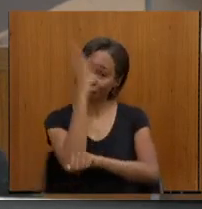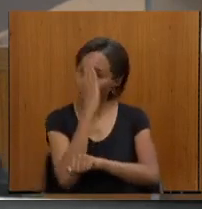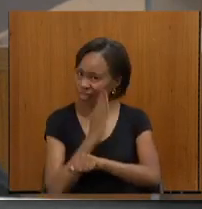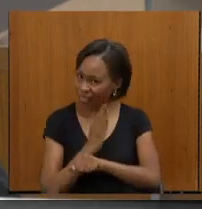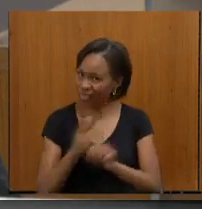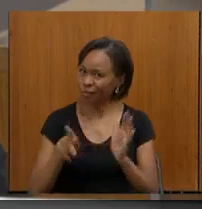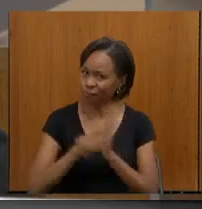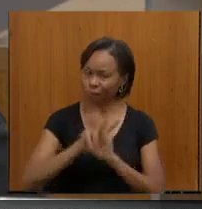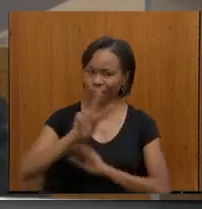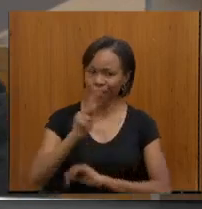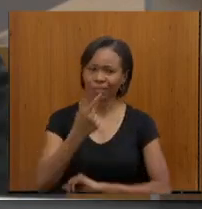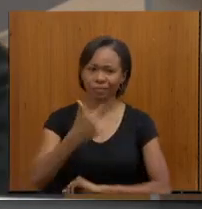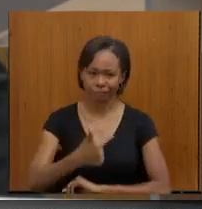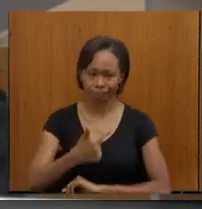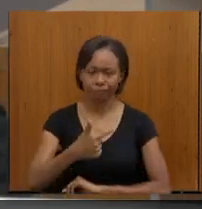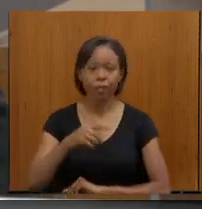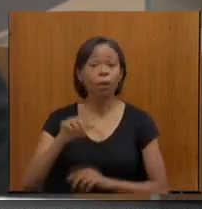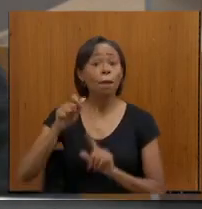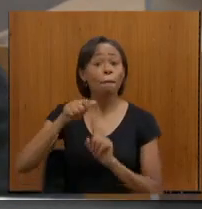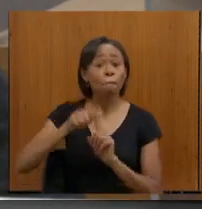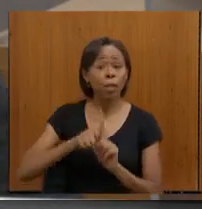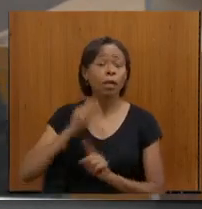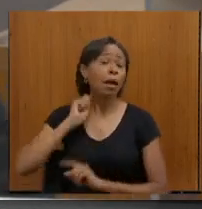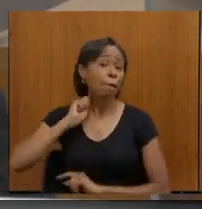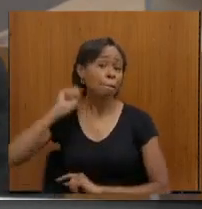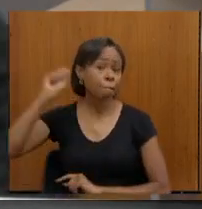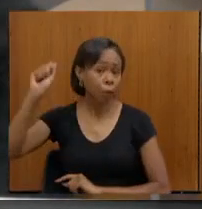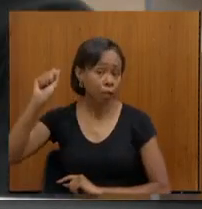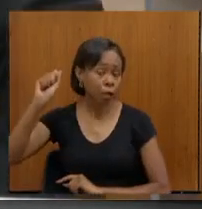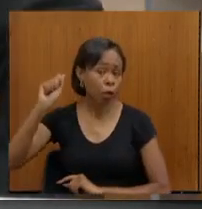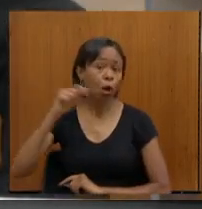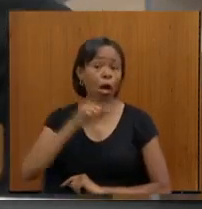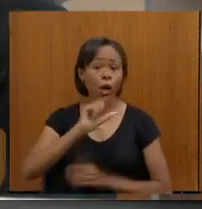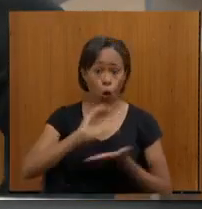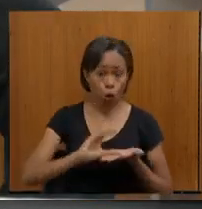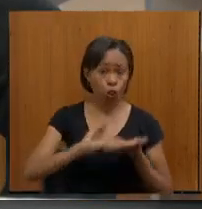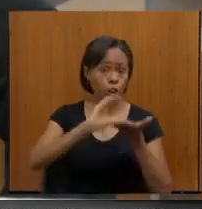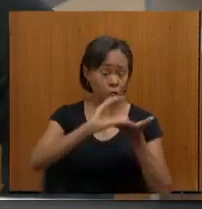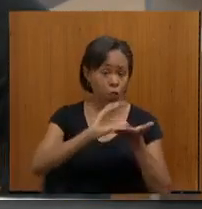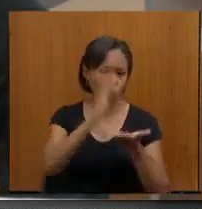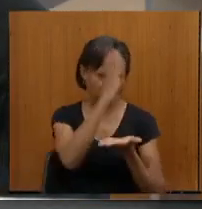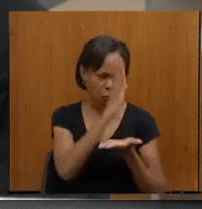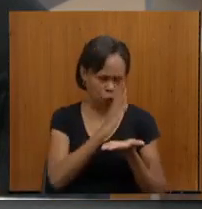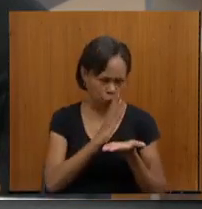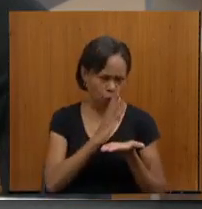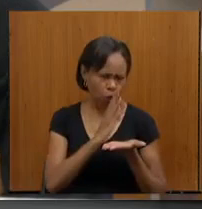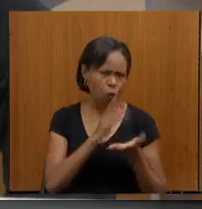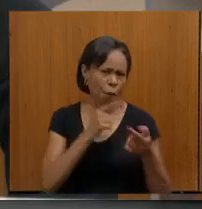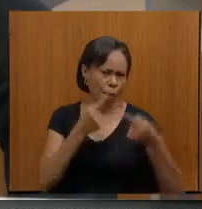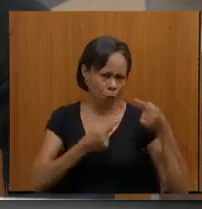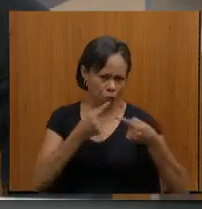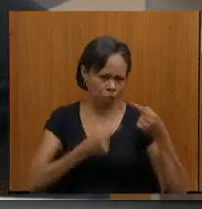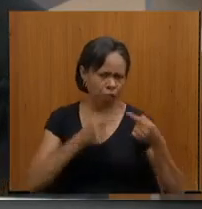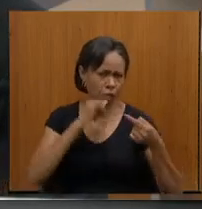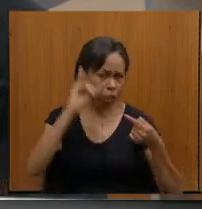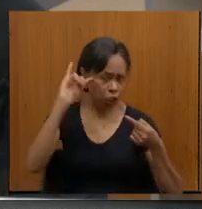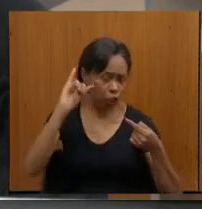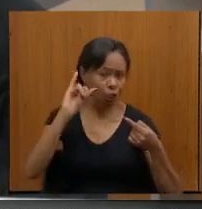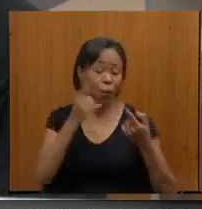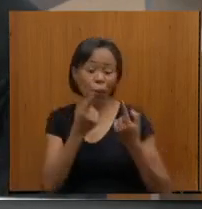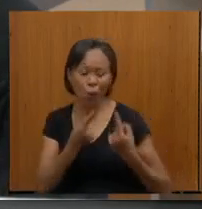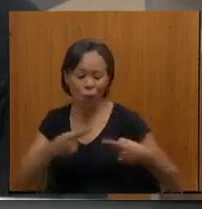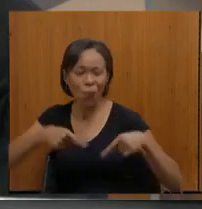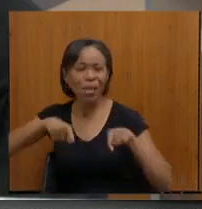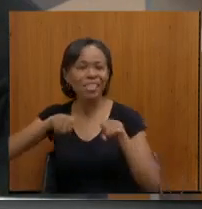já em abril o o mesmo cnp Conselho Nacional de política energética estabelecia aqui o ministério de Minas e energia em parceria